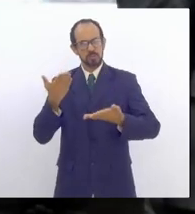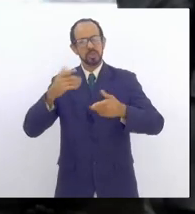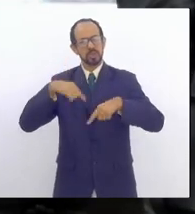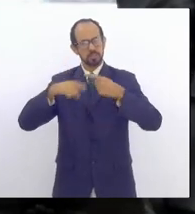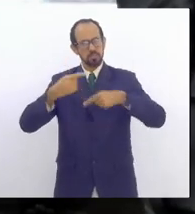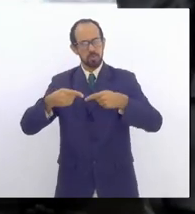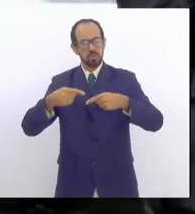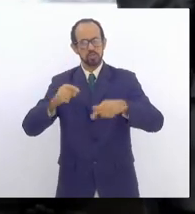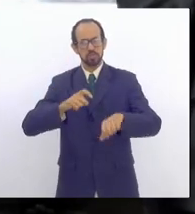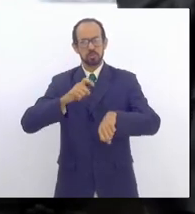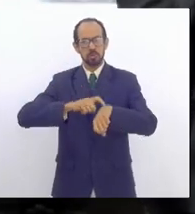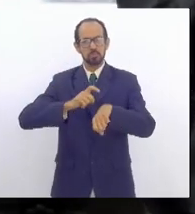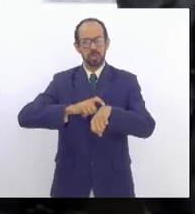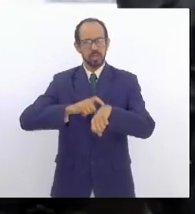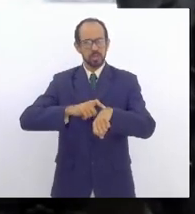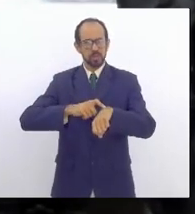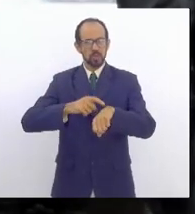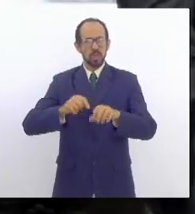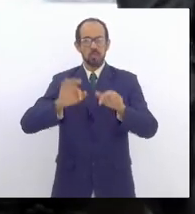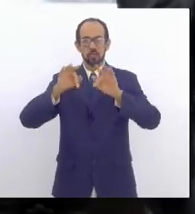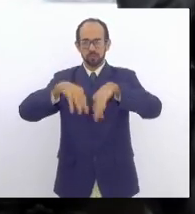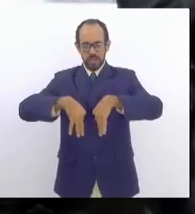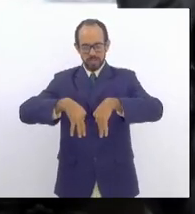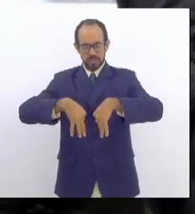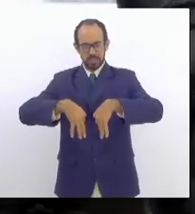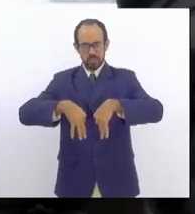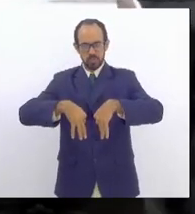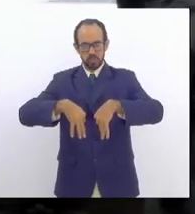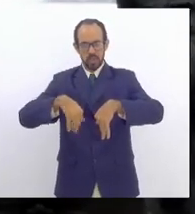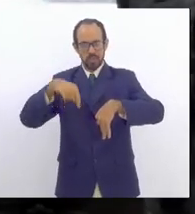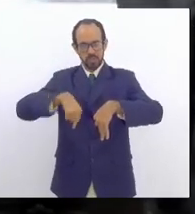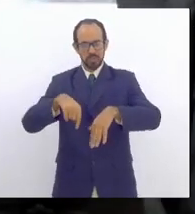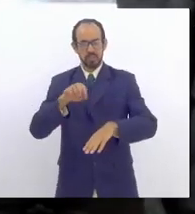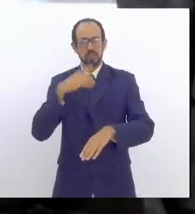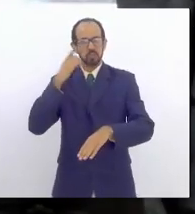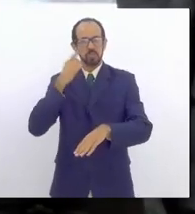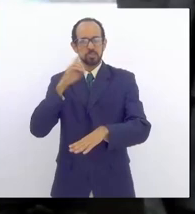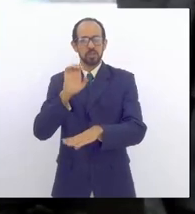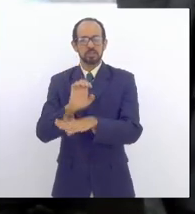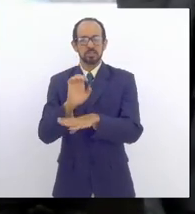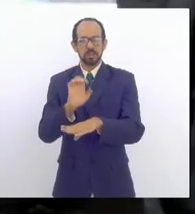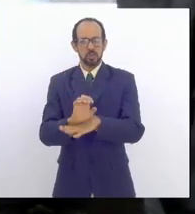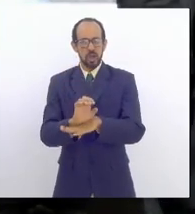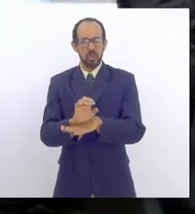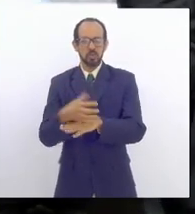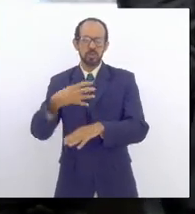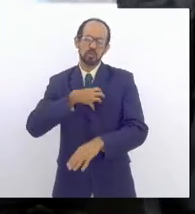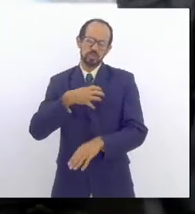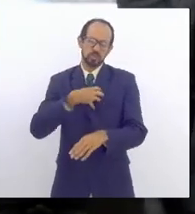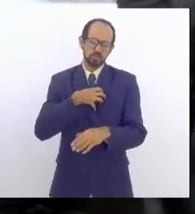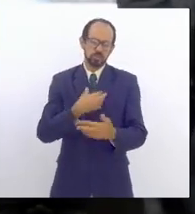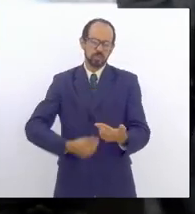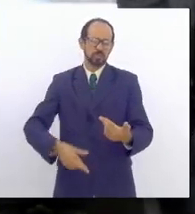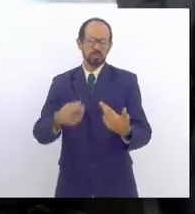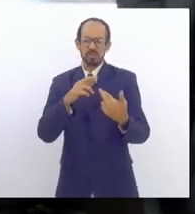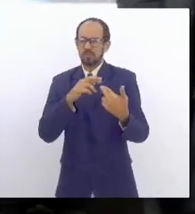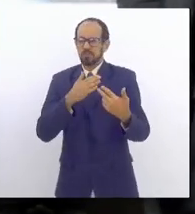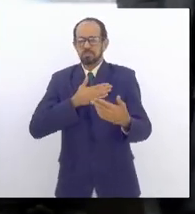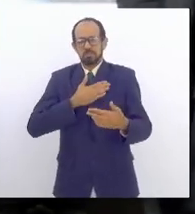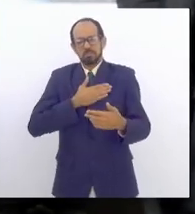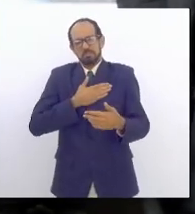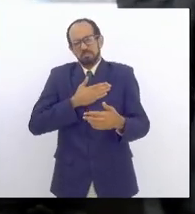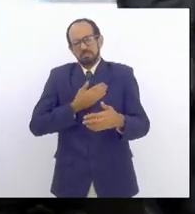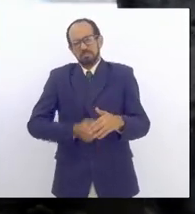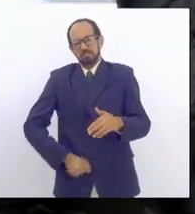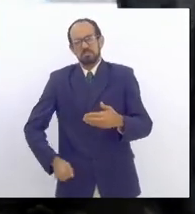Alerj, eu me despeço do Parlamento Estadual e saio com o sentimento de ter cumprido o meu dever. Vossa Excelência vai pegar